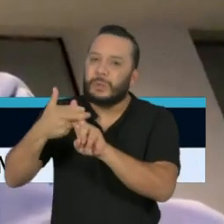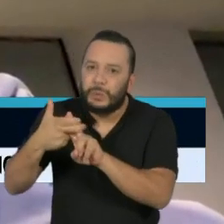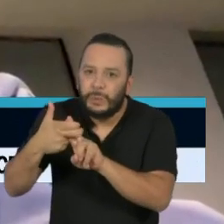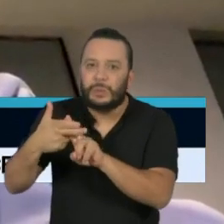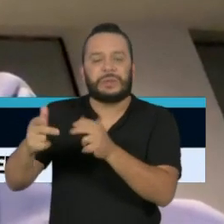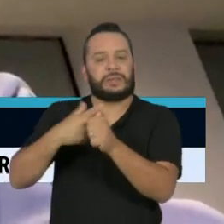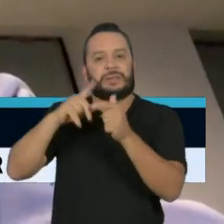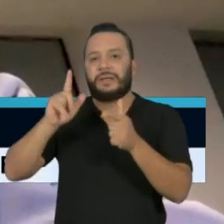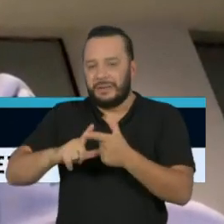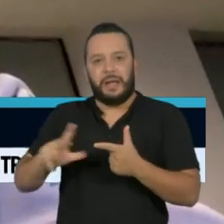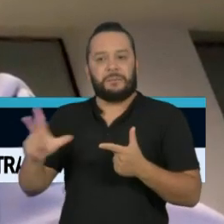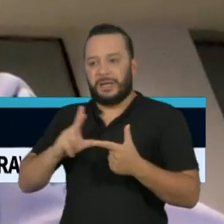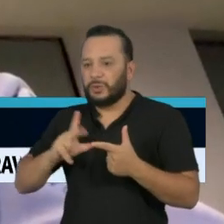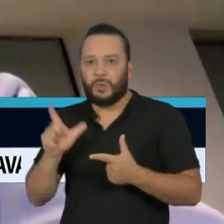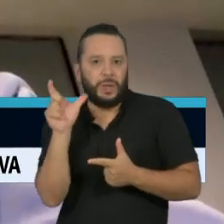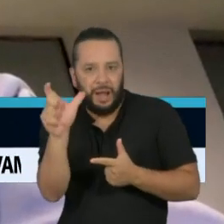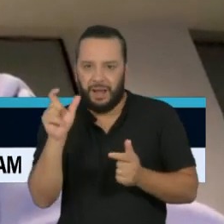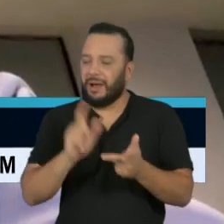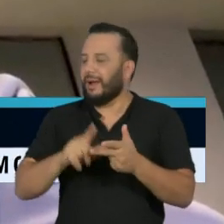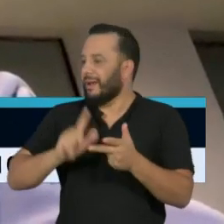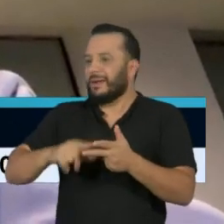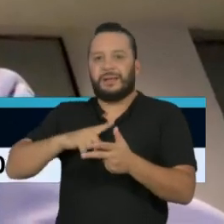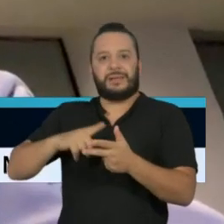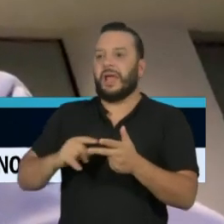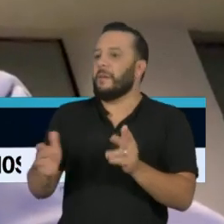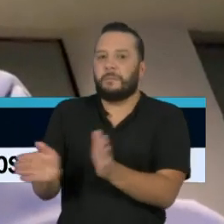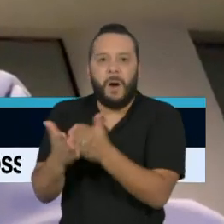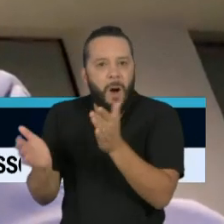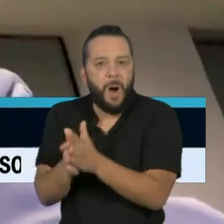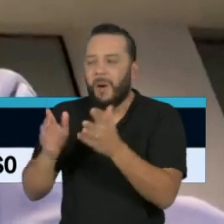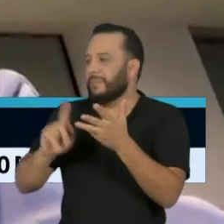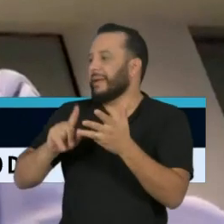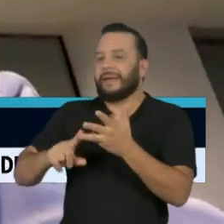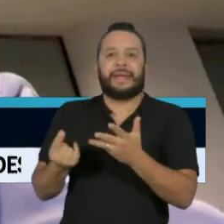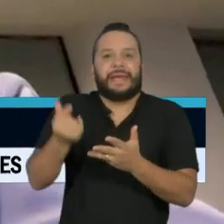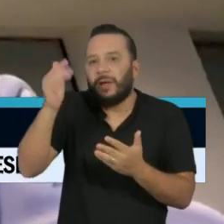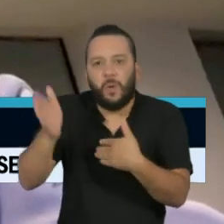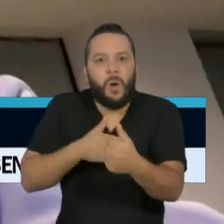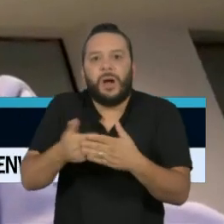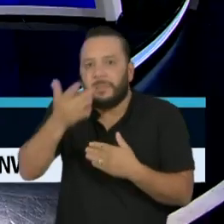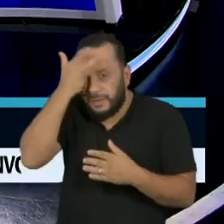convênio, ele tem no particular, ele tem para pobre, para rico, então vai ser acessível a toda a população.